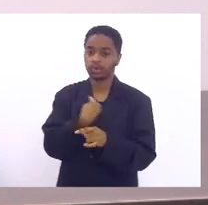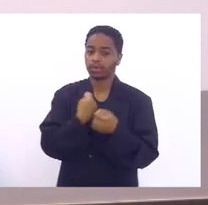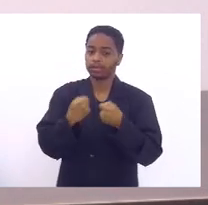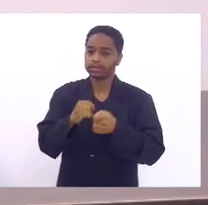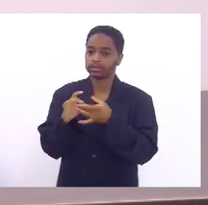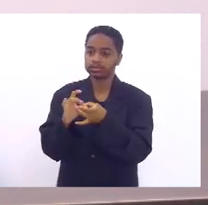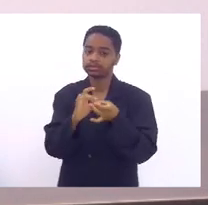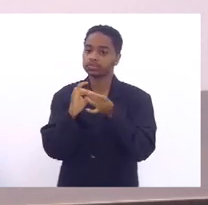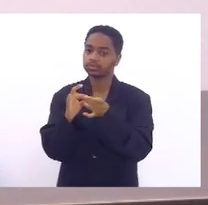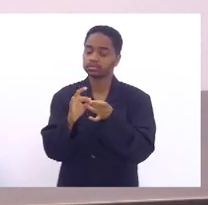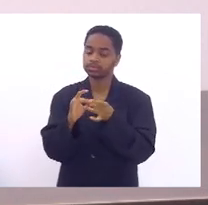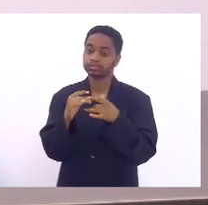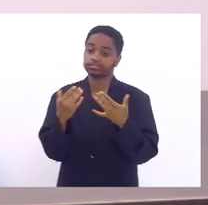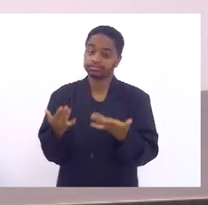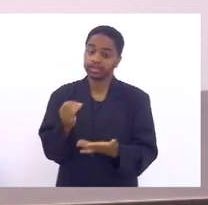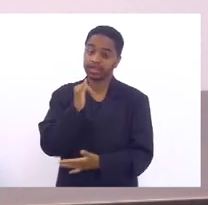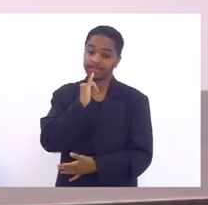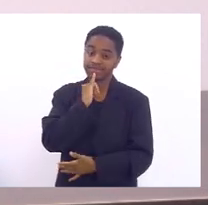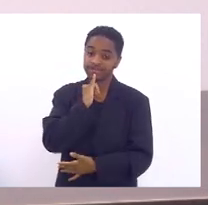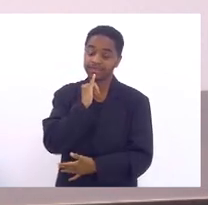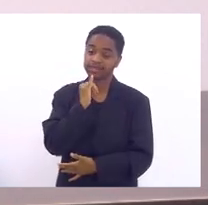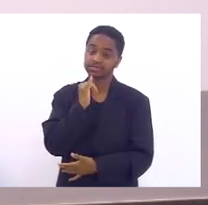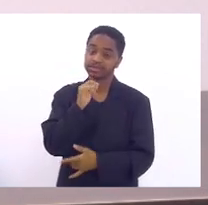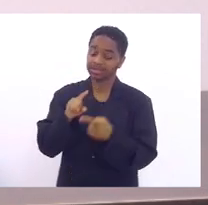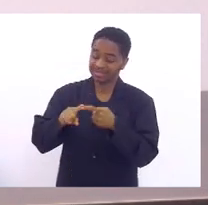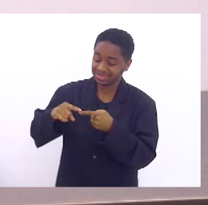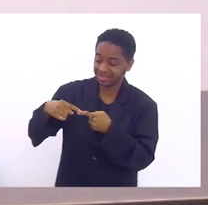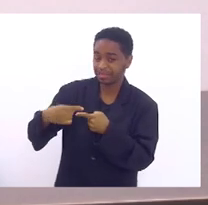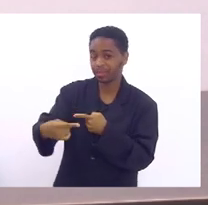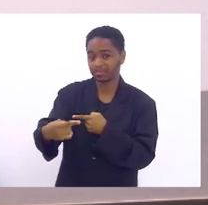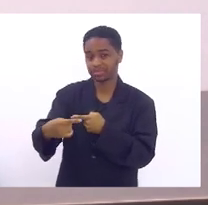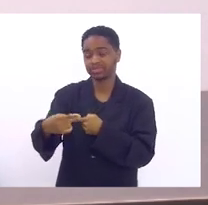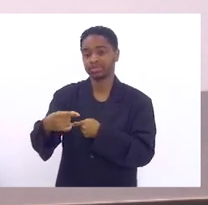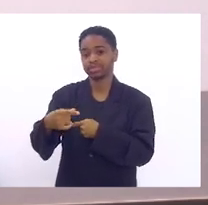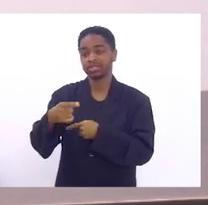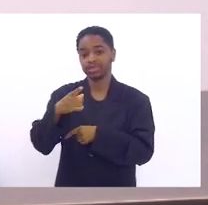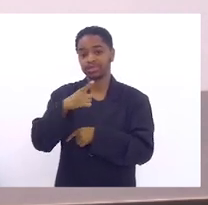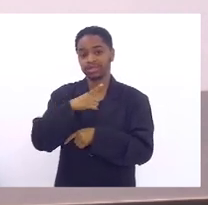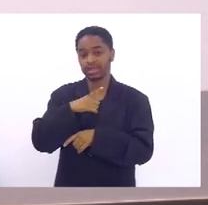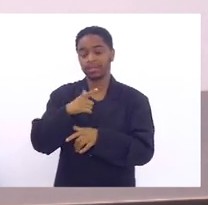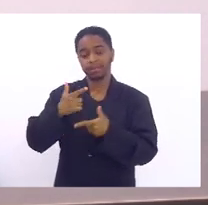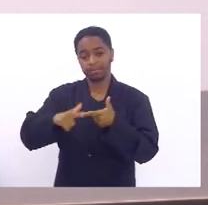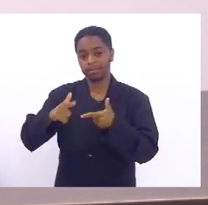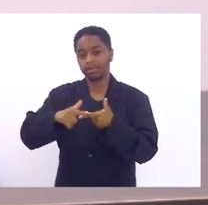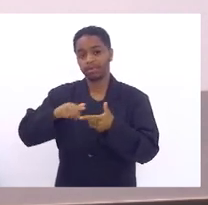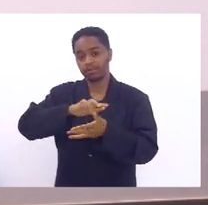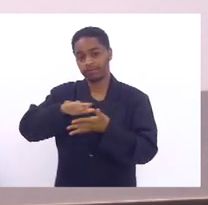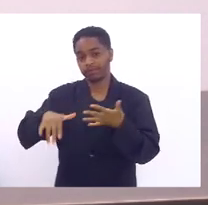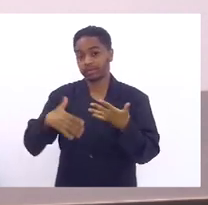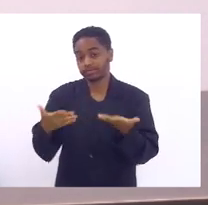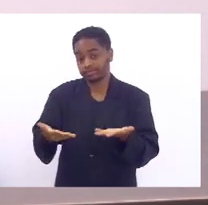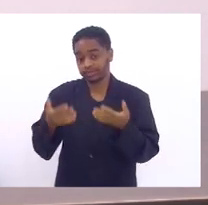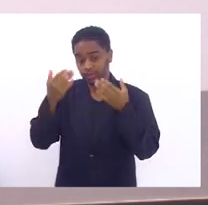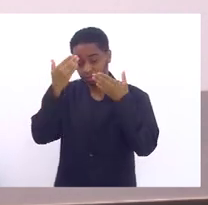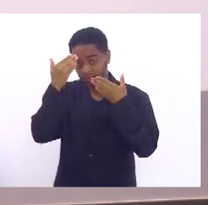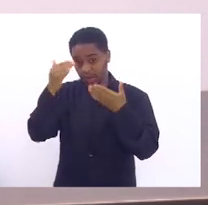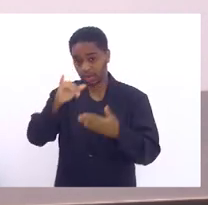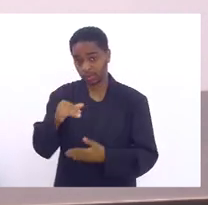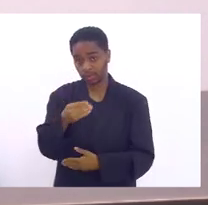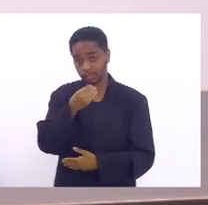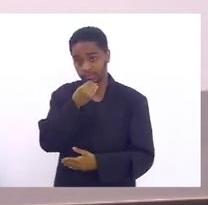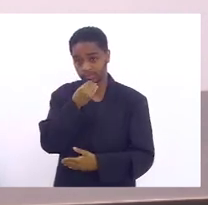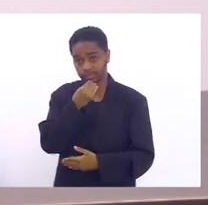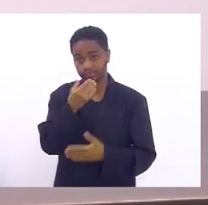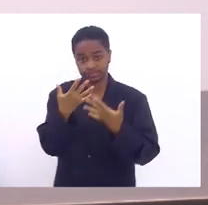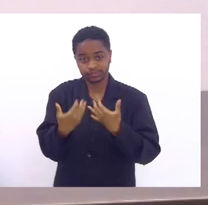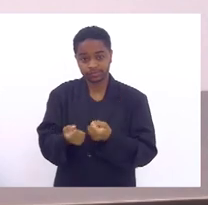Fronte eh Infelizmente o posterior ele já carrega sequelas demais então é isso obrigada pela oportunidade e